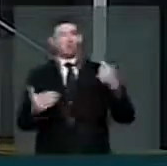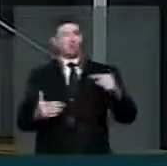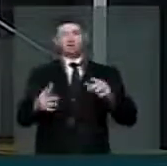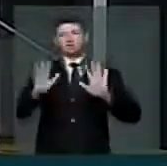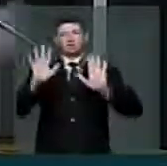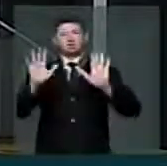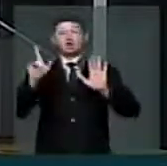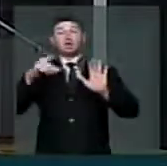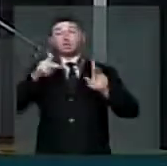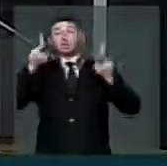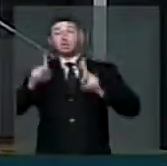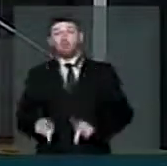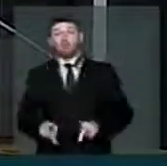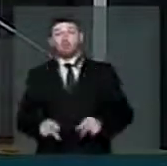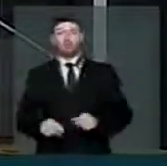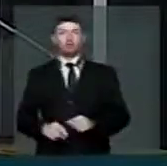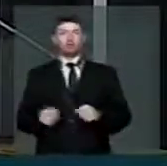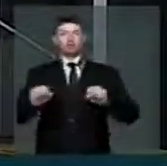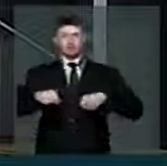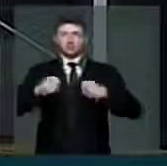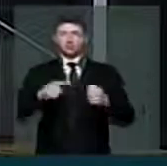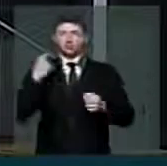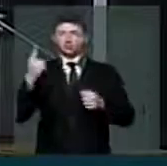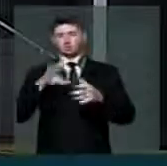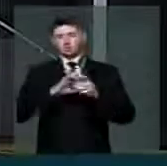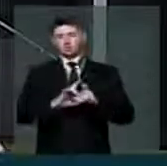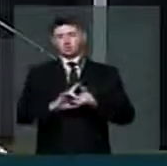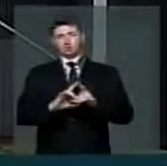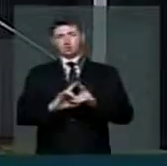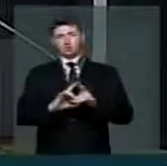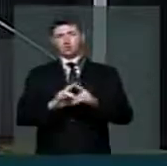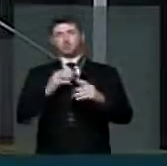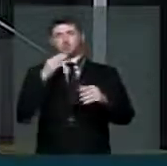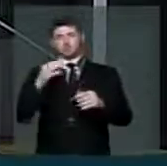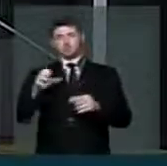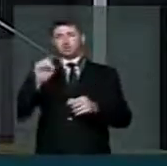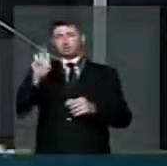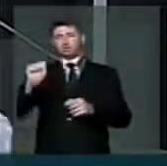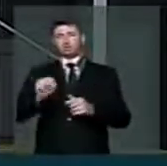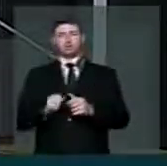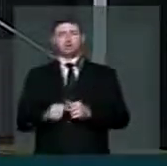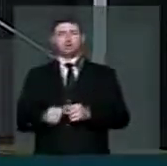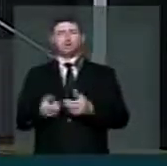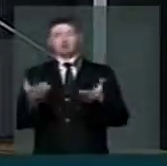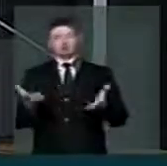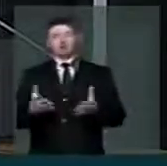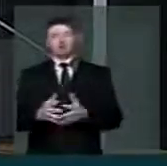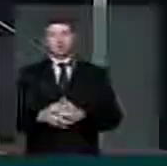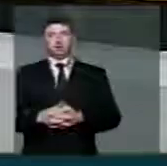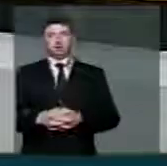que precisa de todos os esforços unidos em defesa do Sistema Único de Saúde. Era isso, senhor presidente.